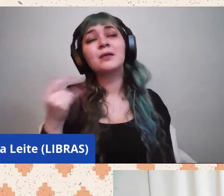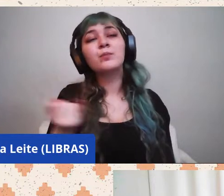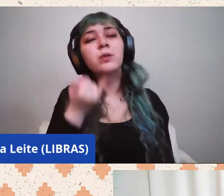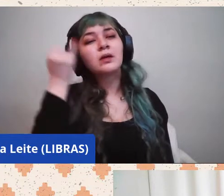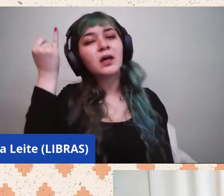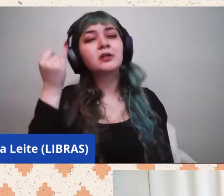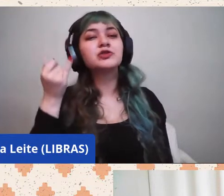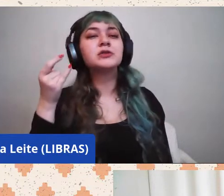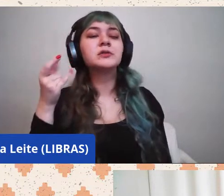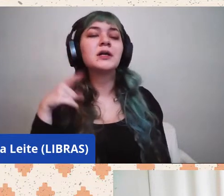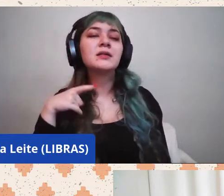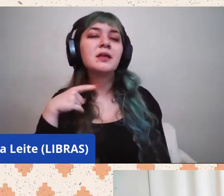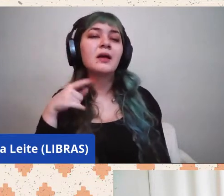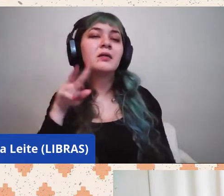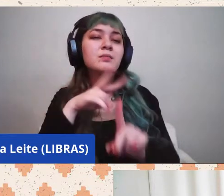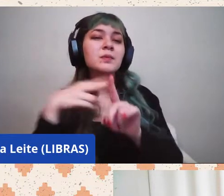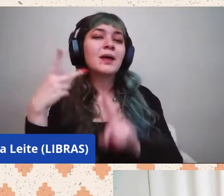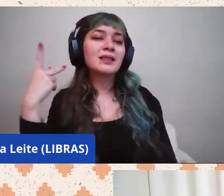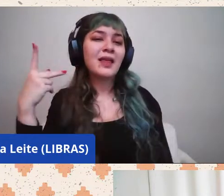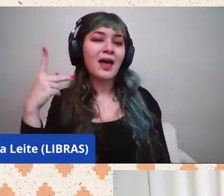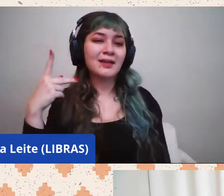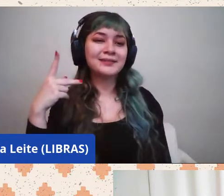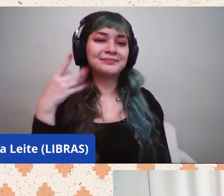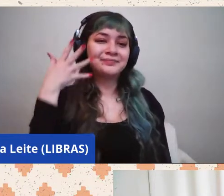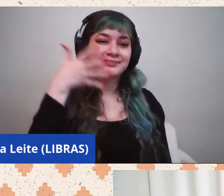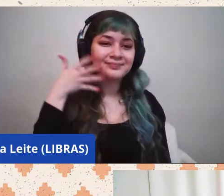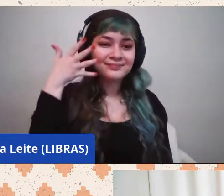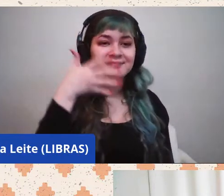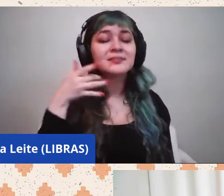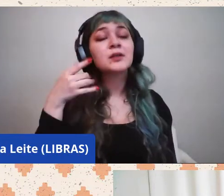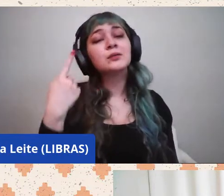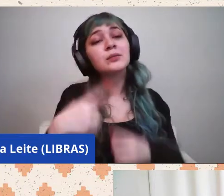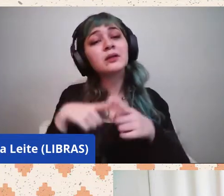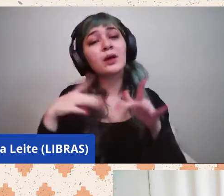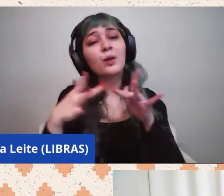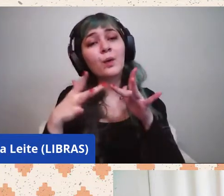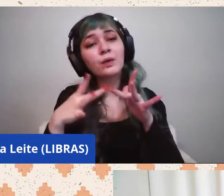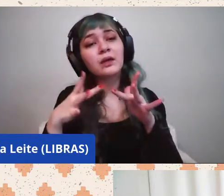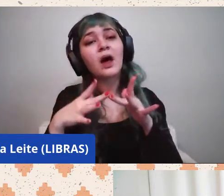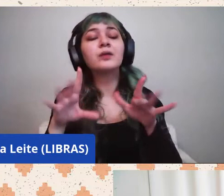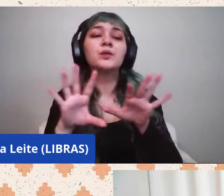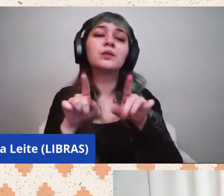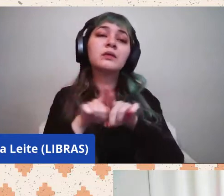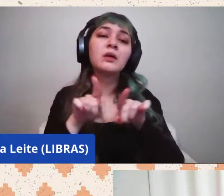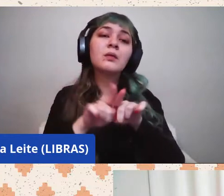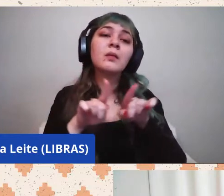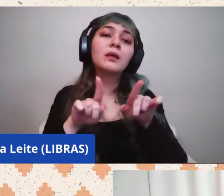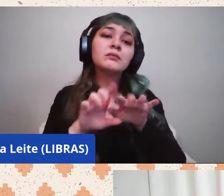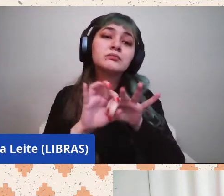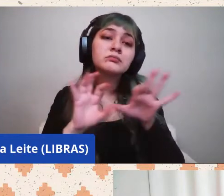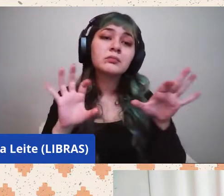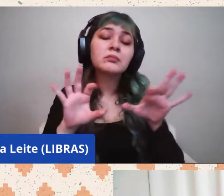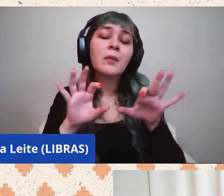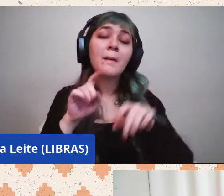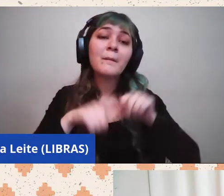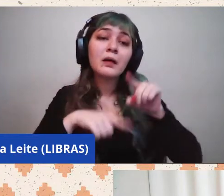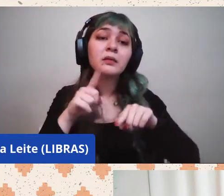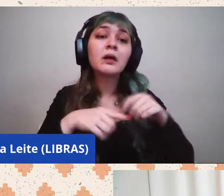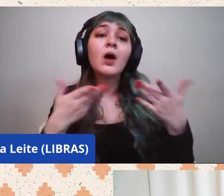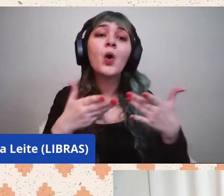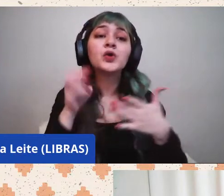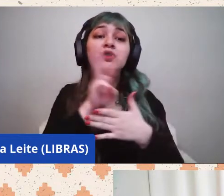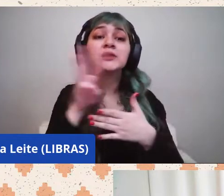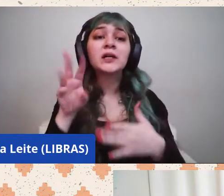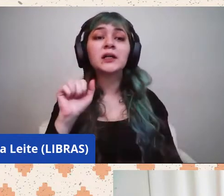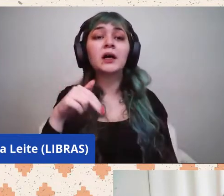ouvi-la falando a partir desse contato que a gente tem e dessa disponibilização que a gente tem desse material hoje na página da ANPEd.